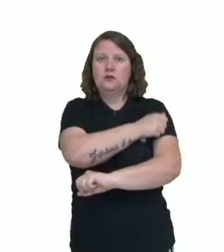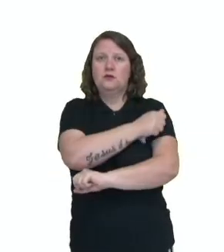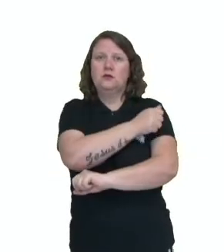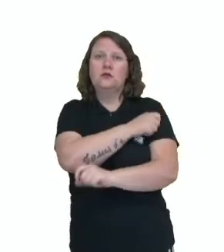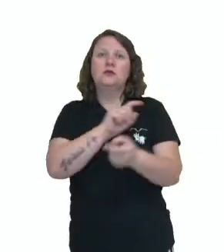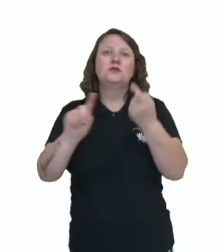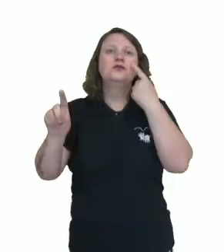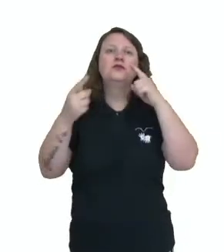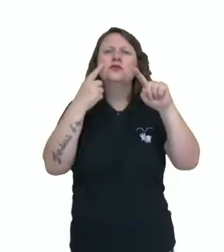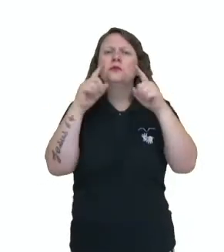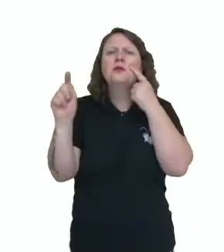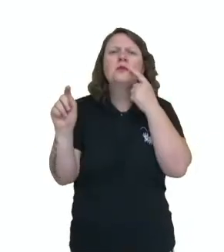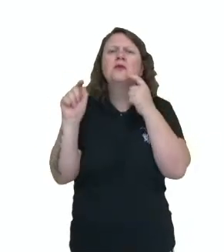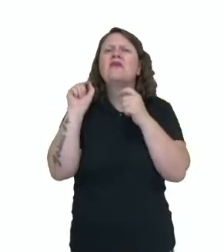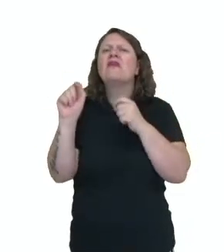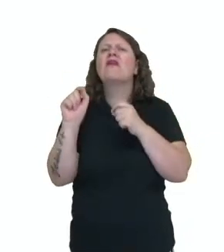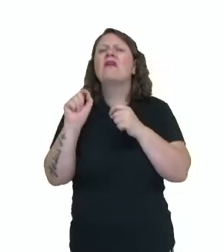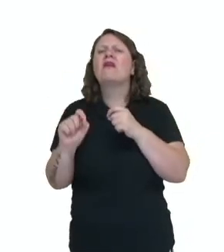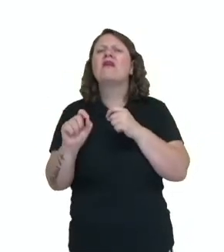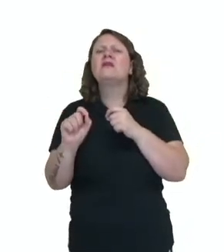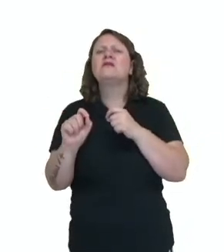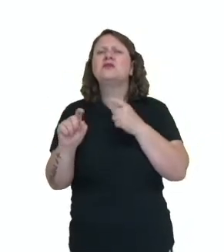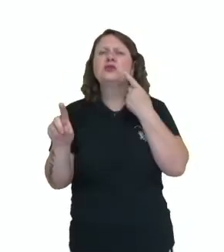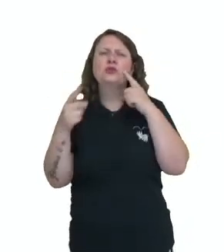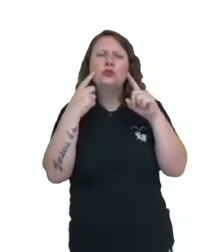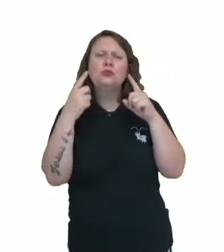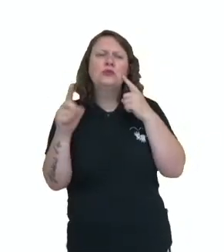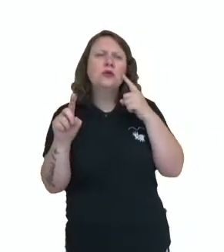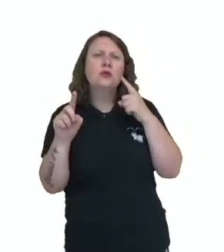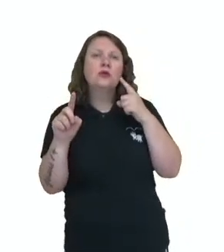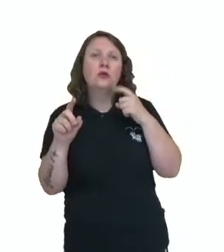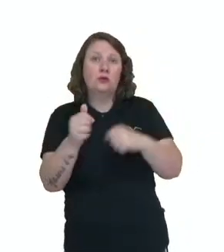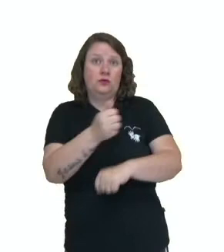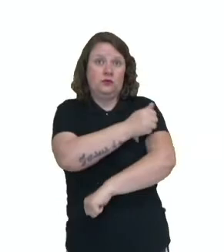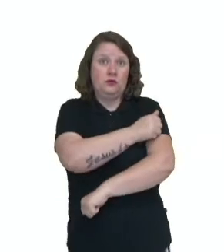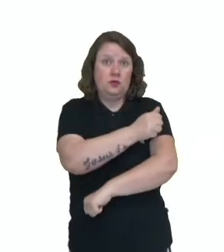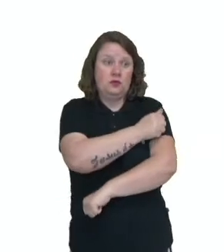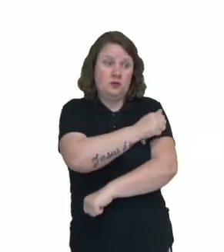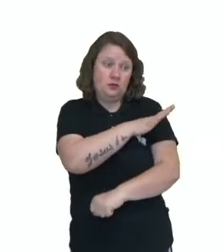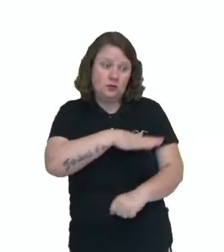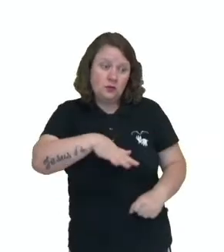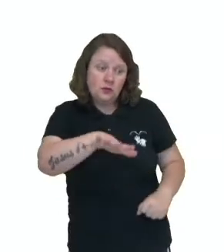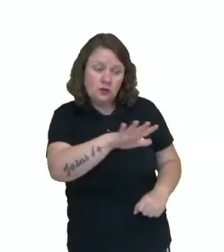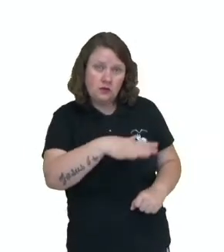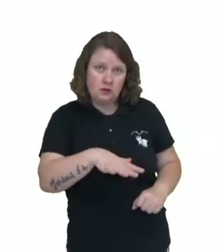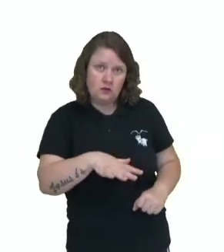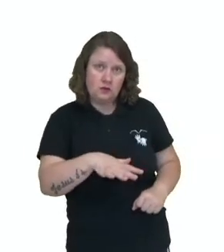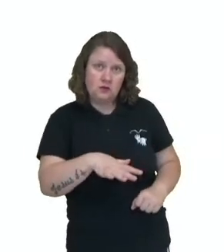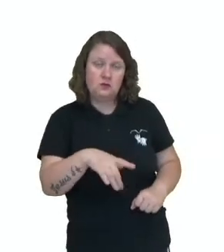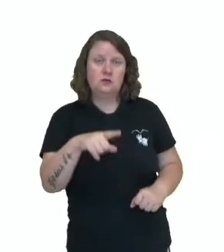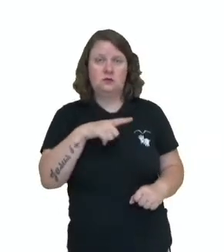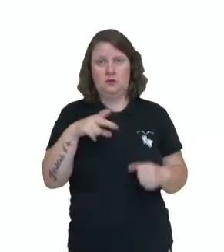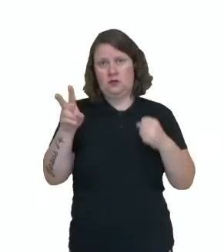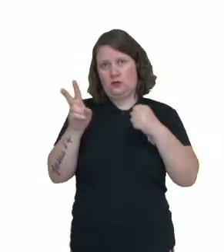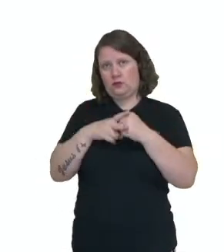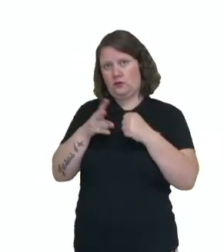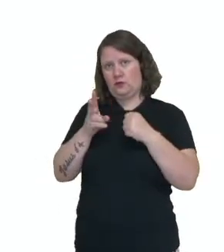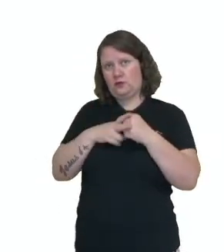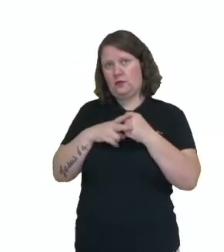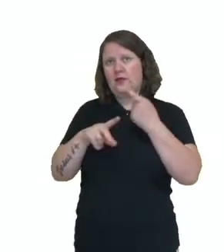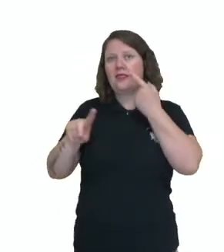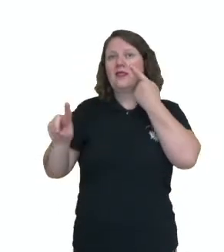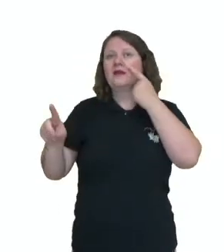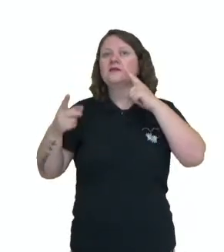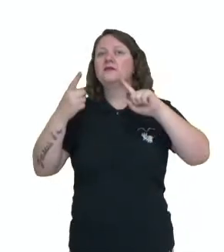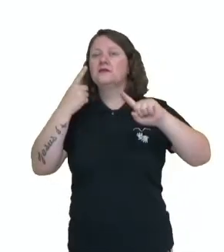Quem descobriram aqui na primeira oração, né? Os alunos, o nosso sujeito. Temos o verbo, quem descobre,